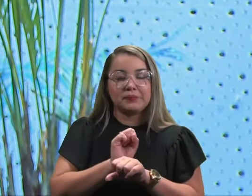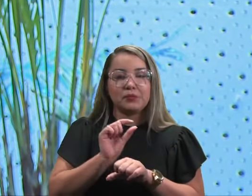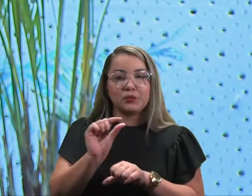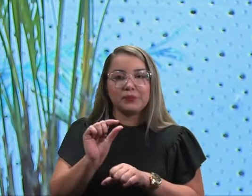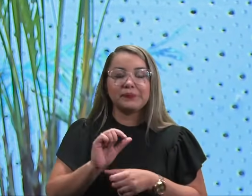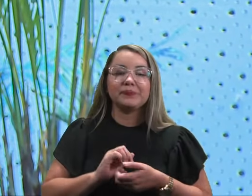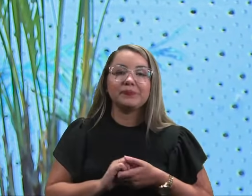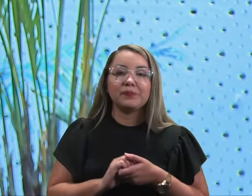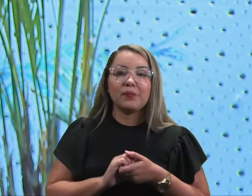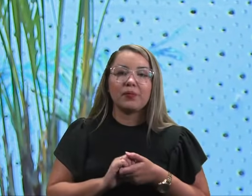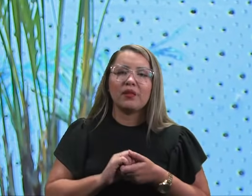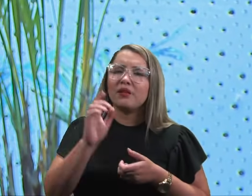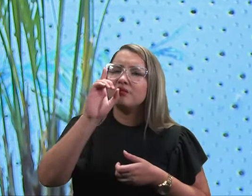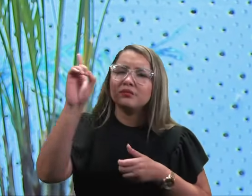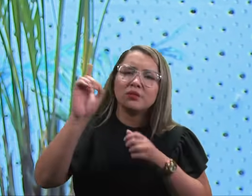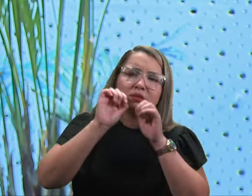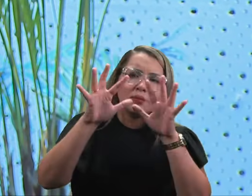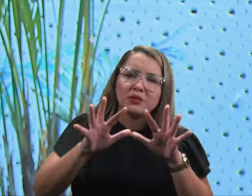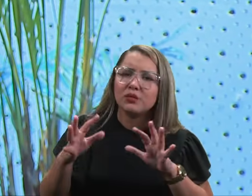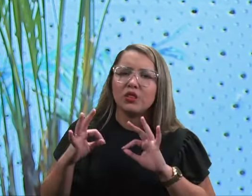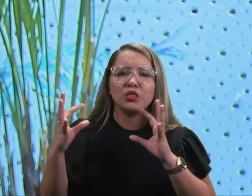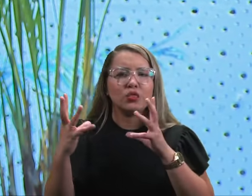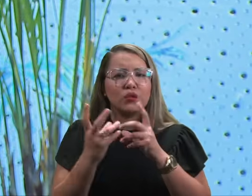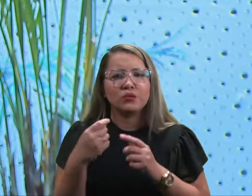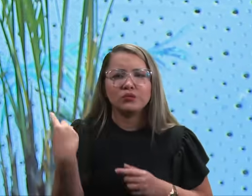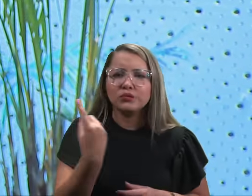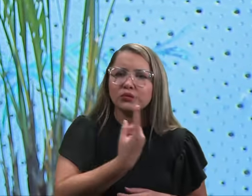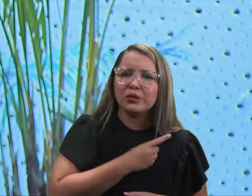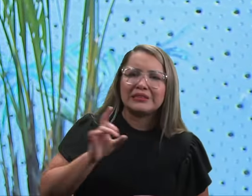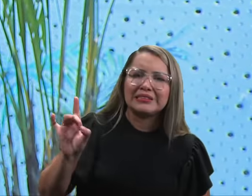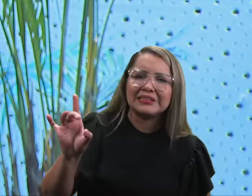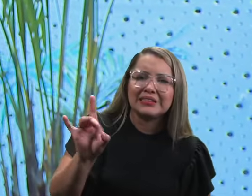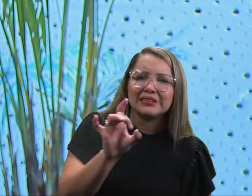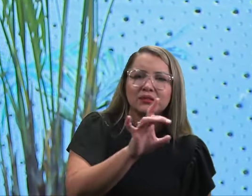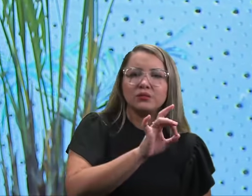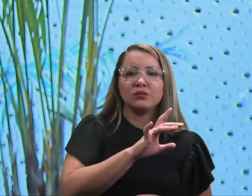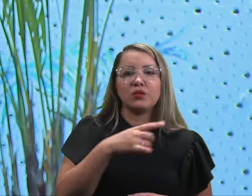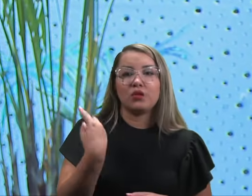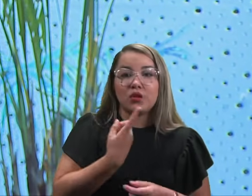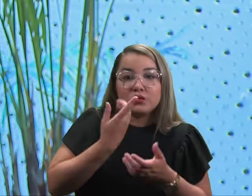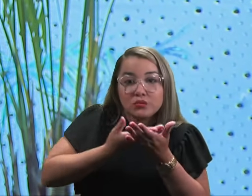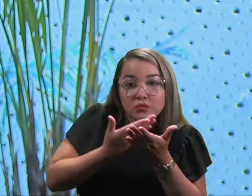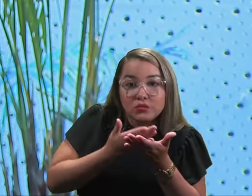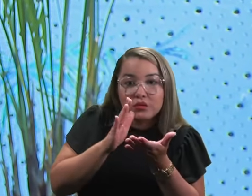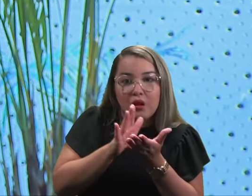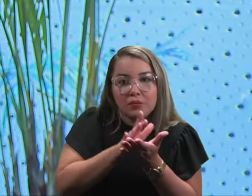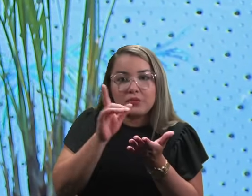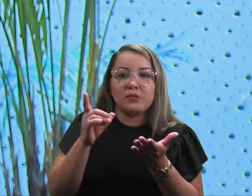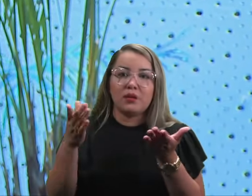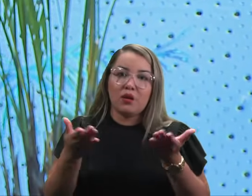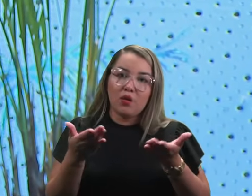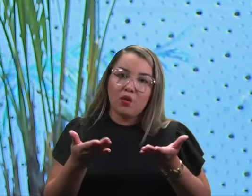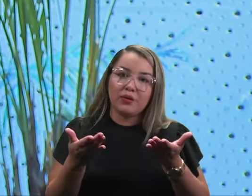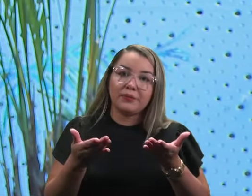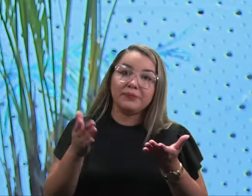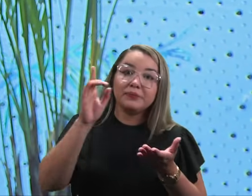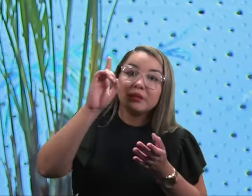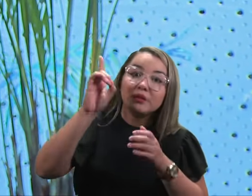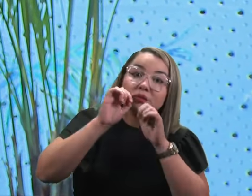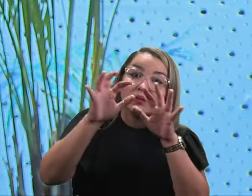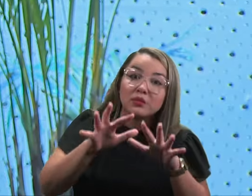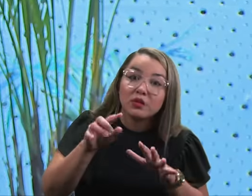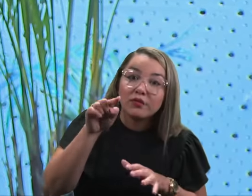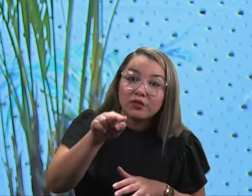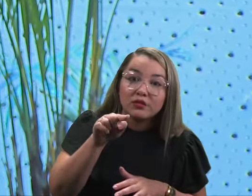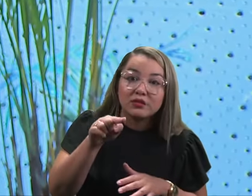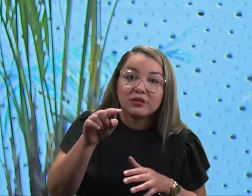Que Deus abençoe a todos nós nessa manhã, no estudo da palavra. Que Deus abençoe a você